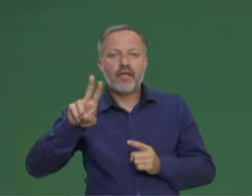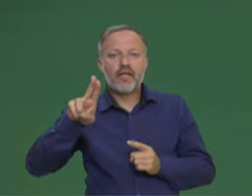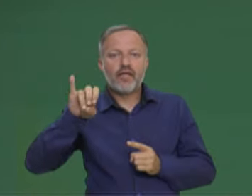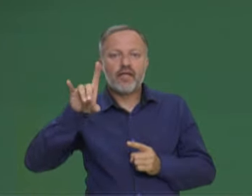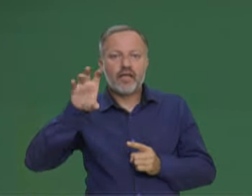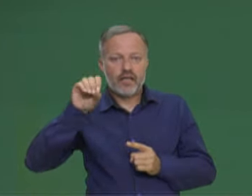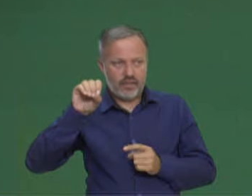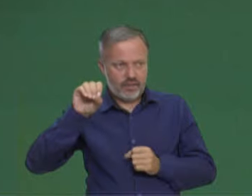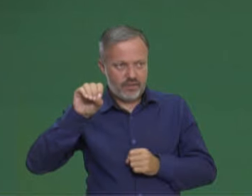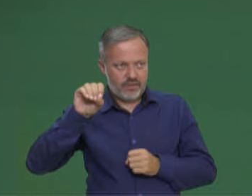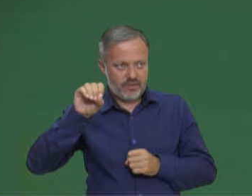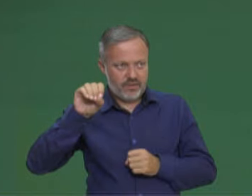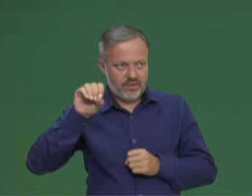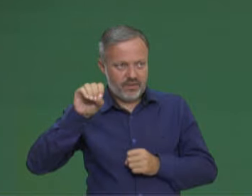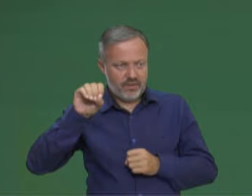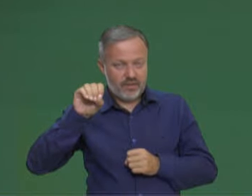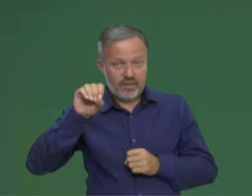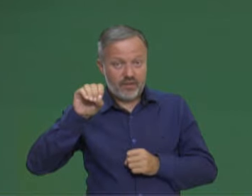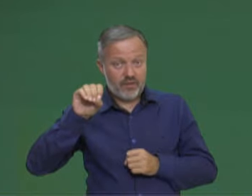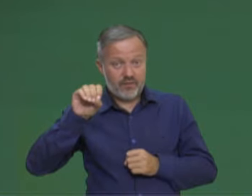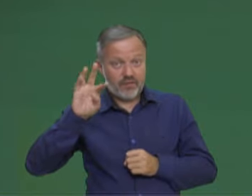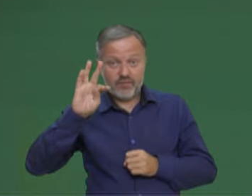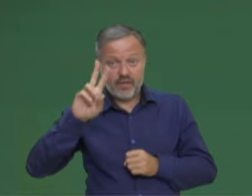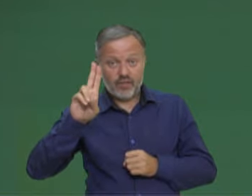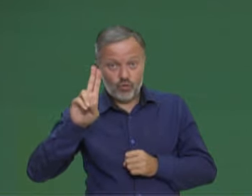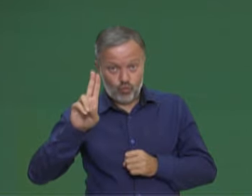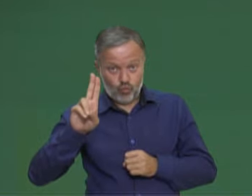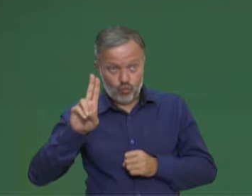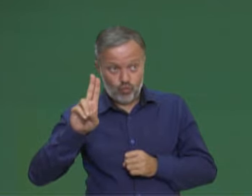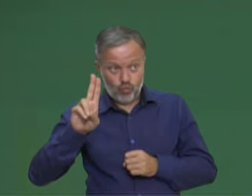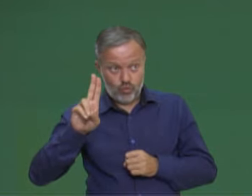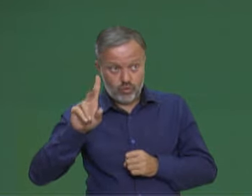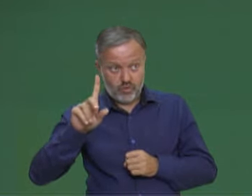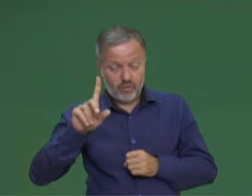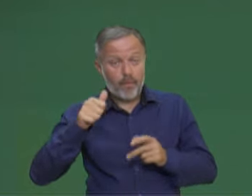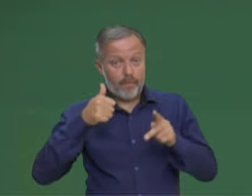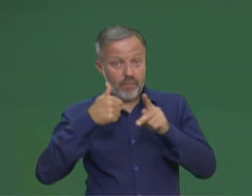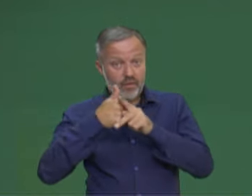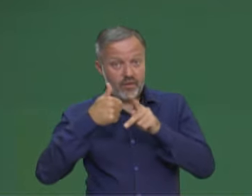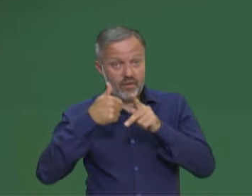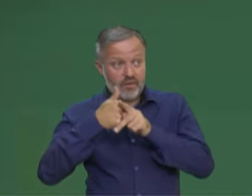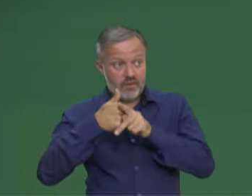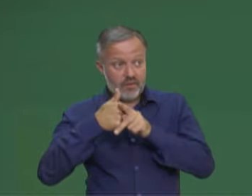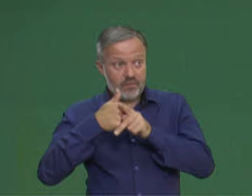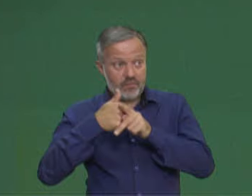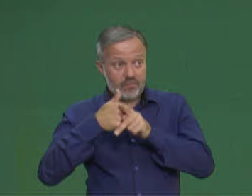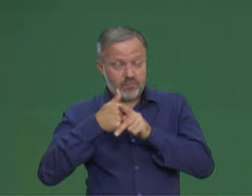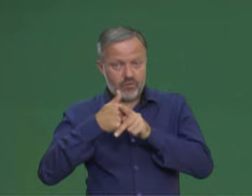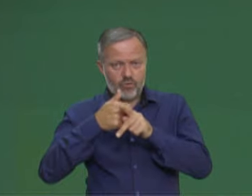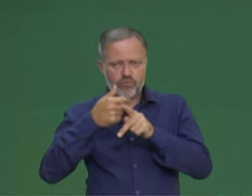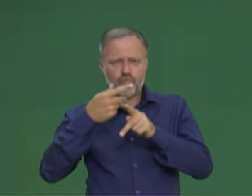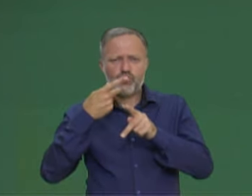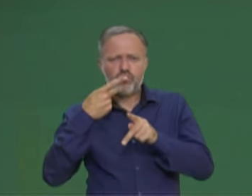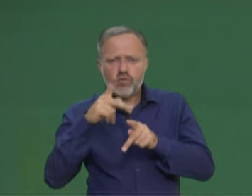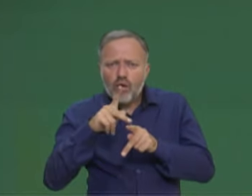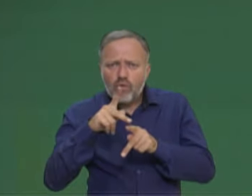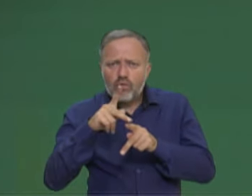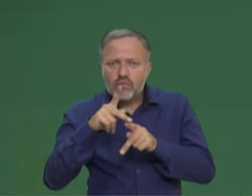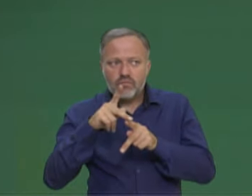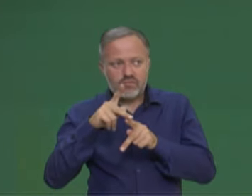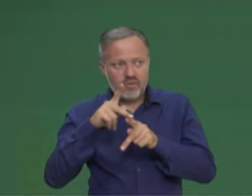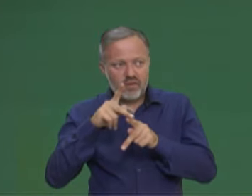não está acentuado, então não é um pronome pessoal, e sim um pronome possessivo, o teu sobrenome,